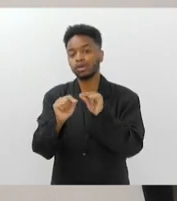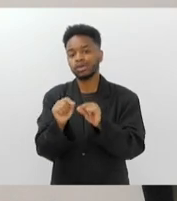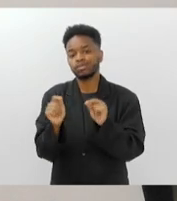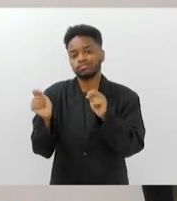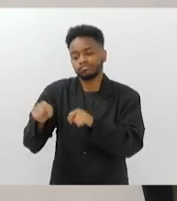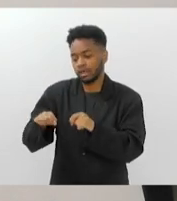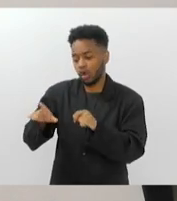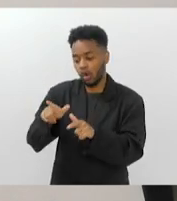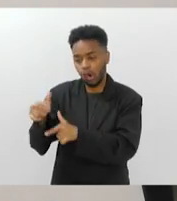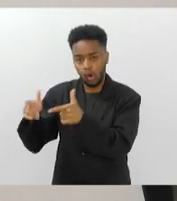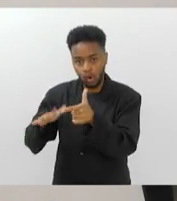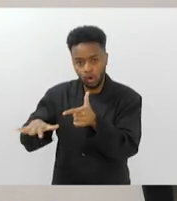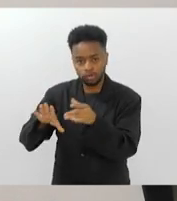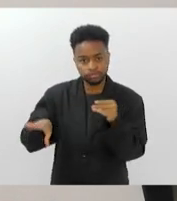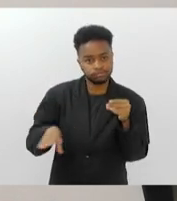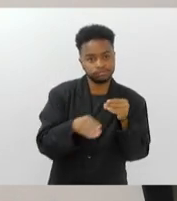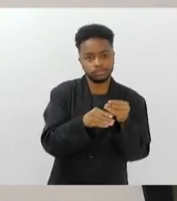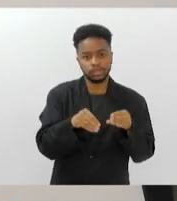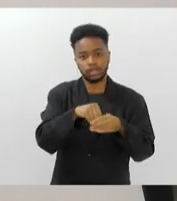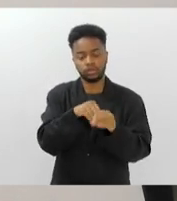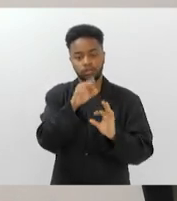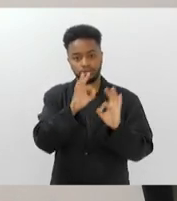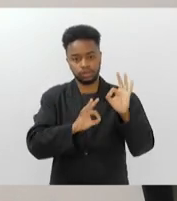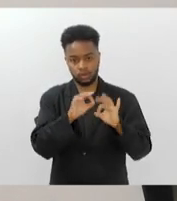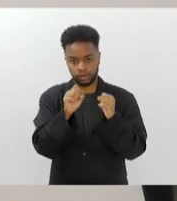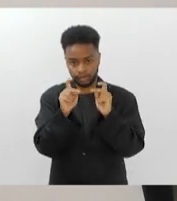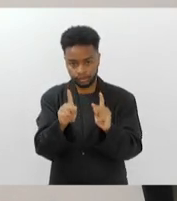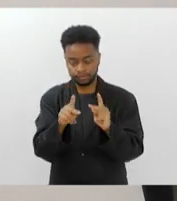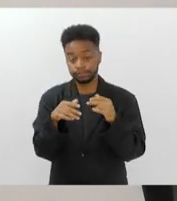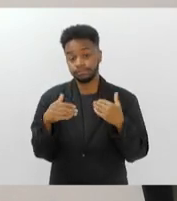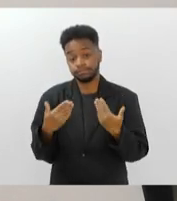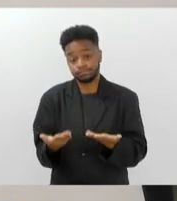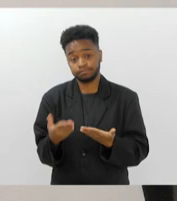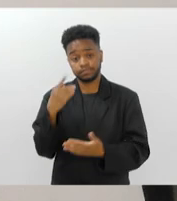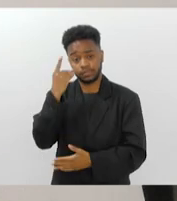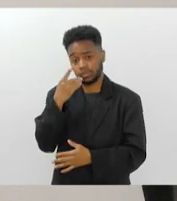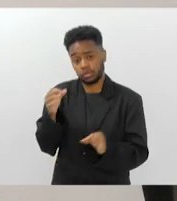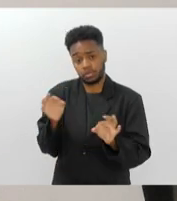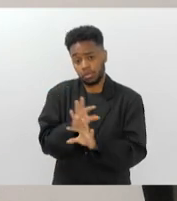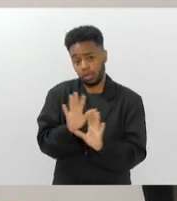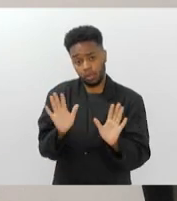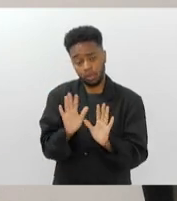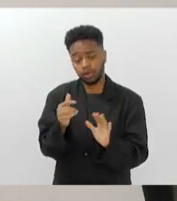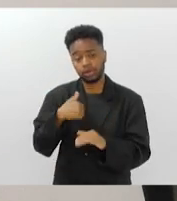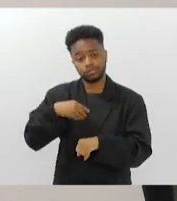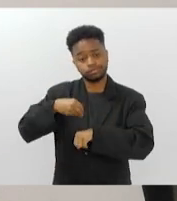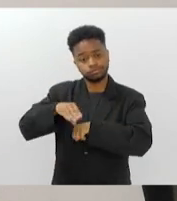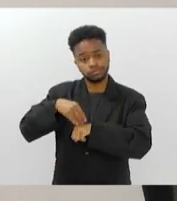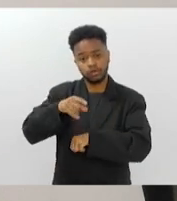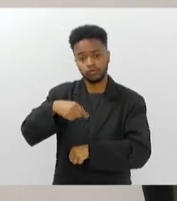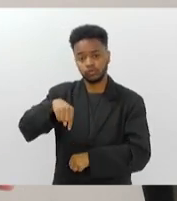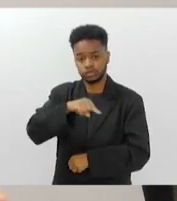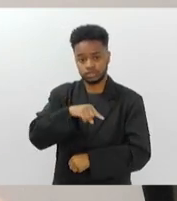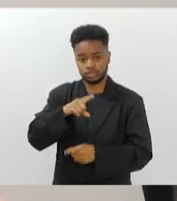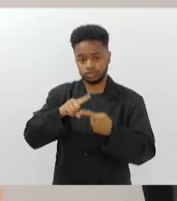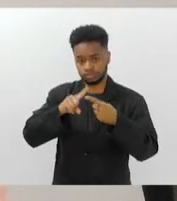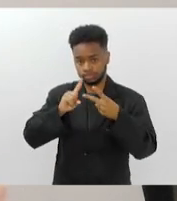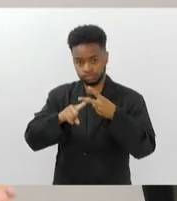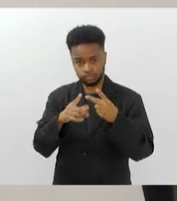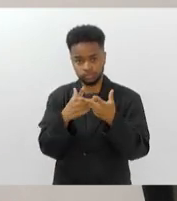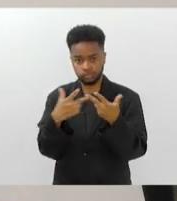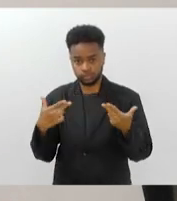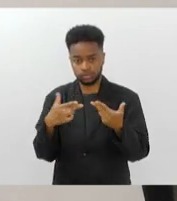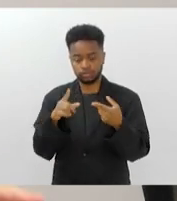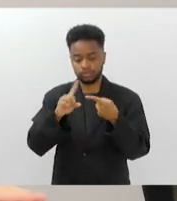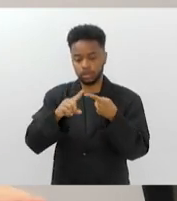para que fossem contempladas dentro do plano tá então por enquanto Deputado é isso que eu queria deixar garantido esses cerca de